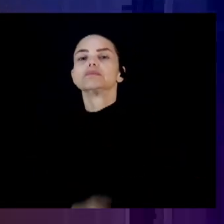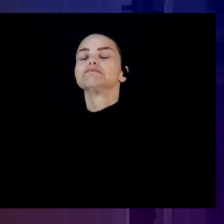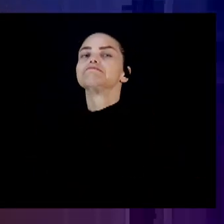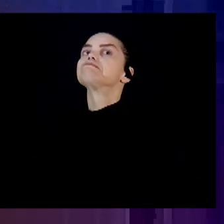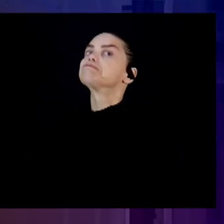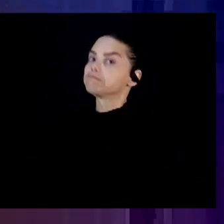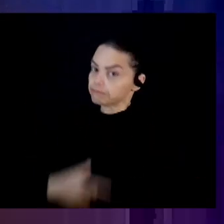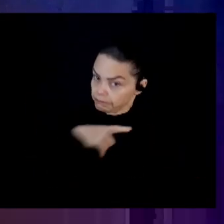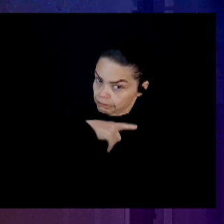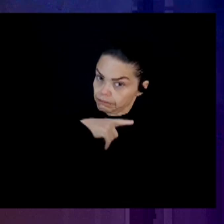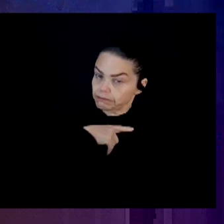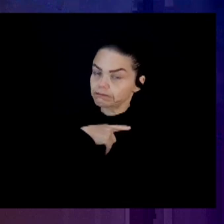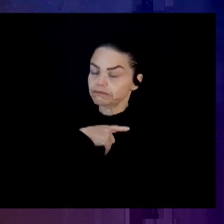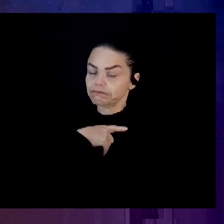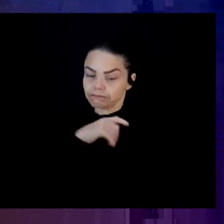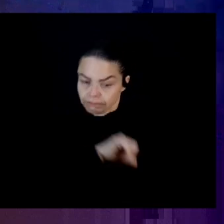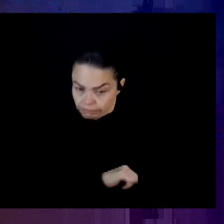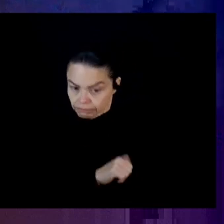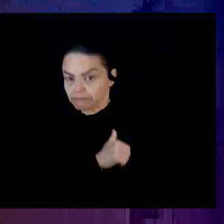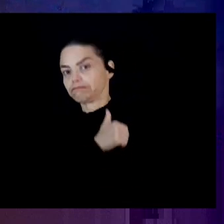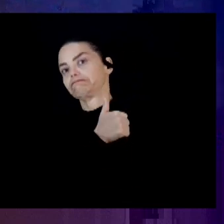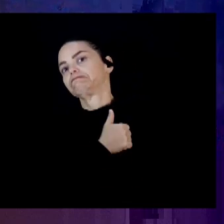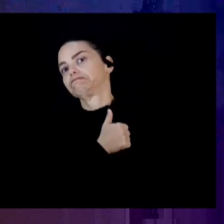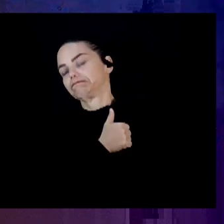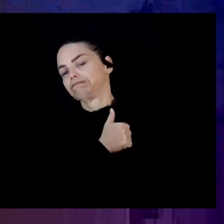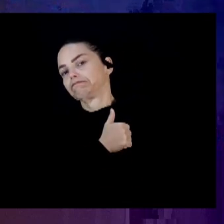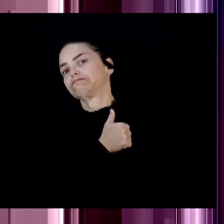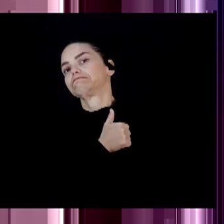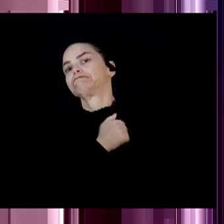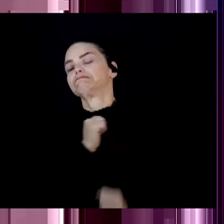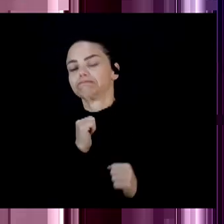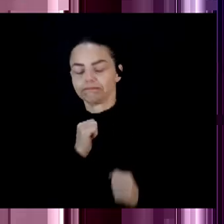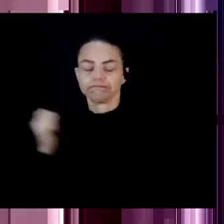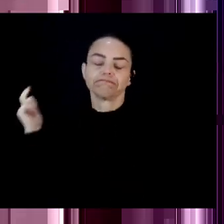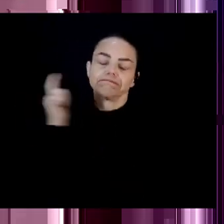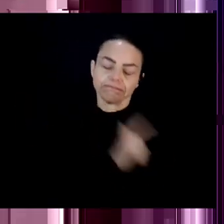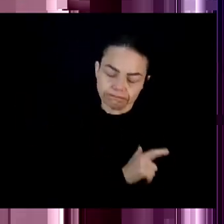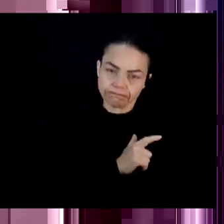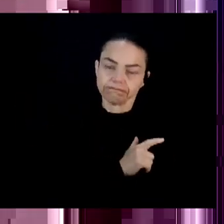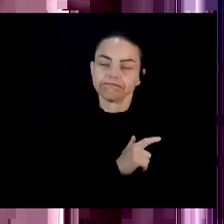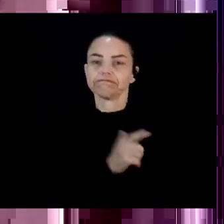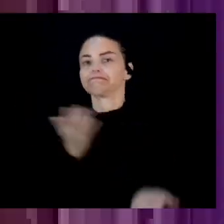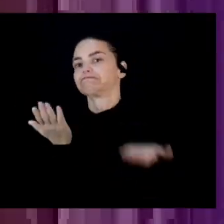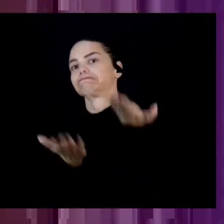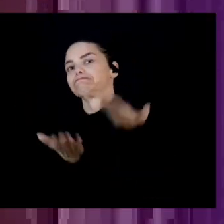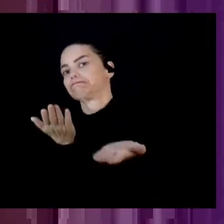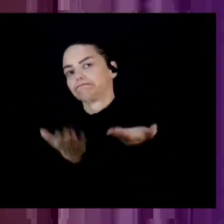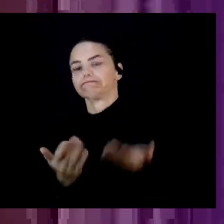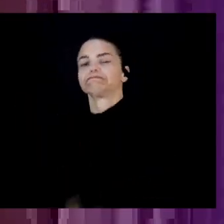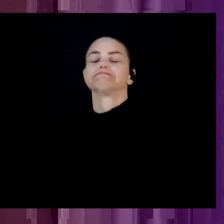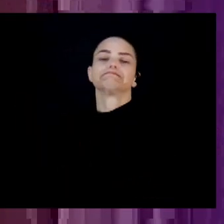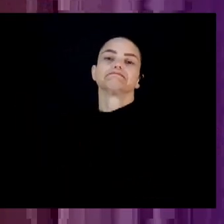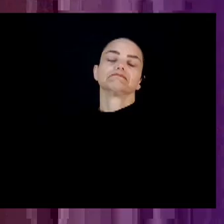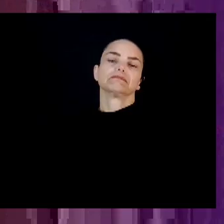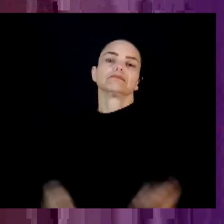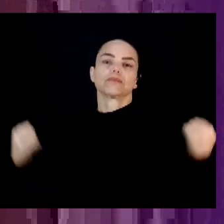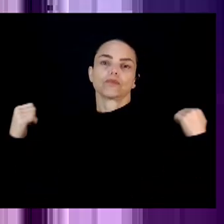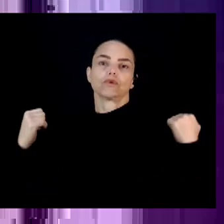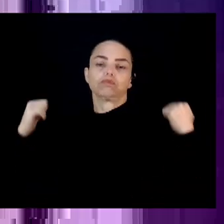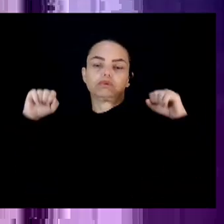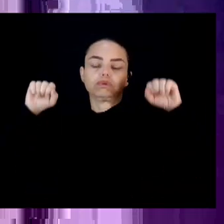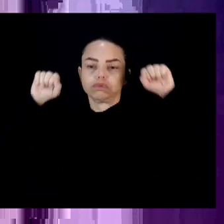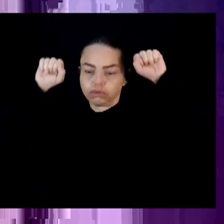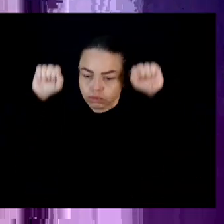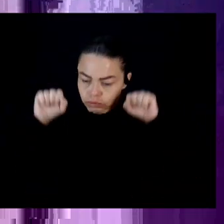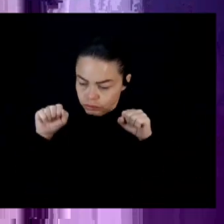a autoestima muito em alta para conseguir equilibrar isso. A mesma coisa a musculação. Sim. Poxa, eu